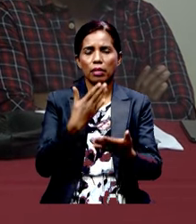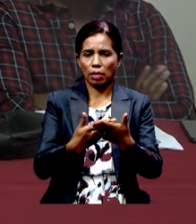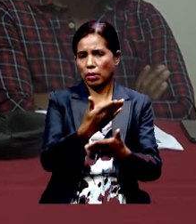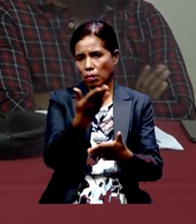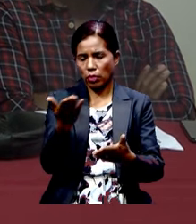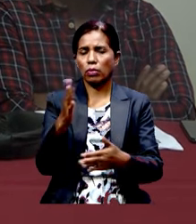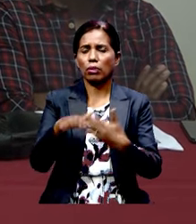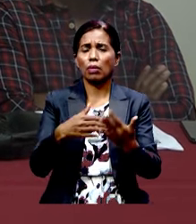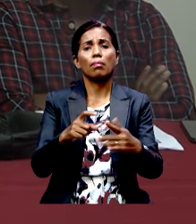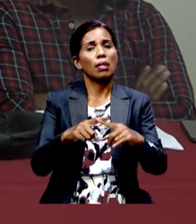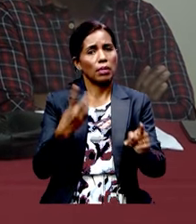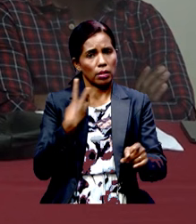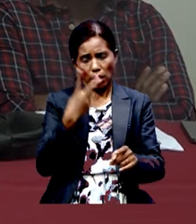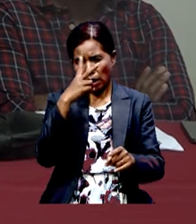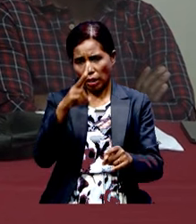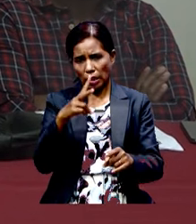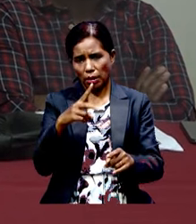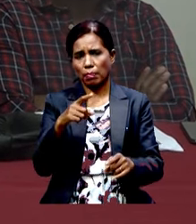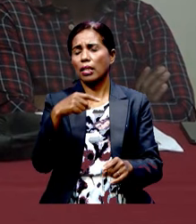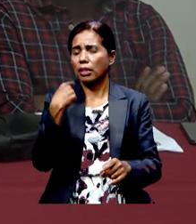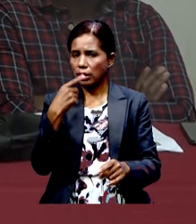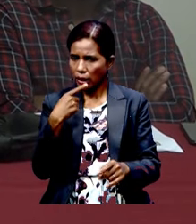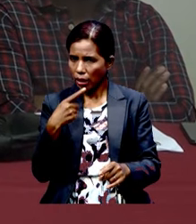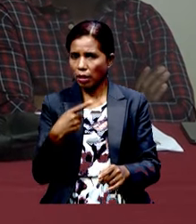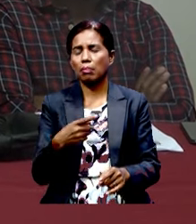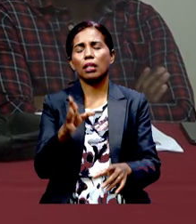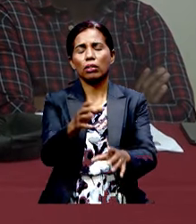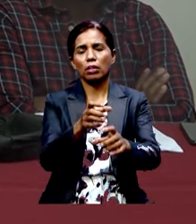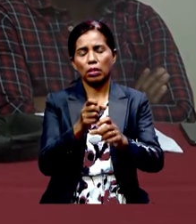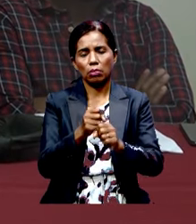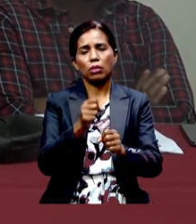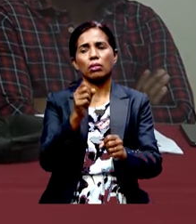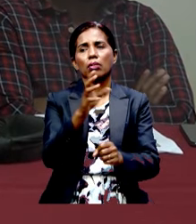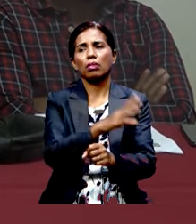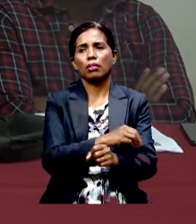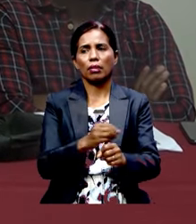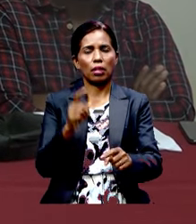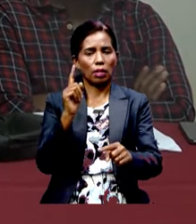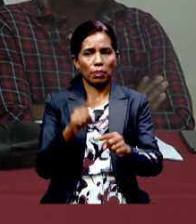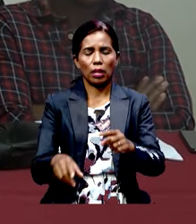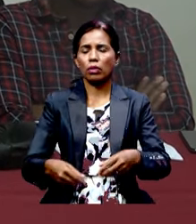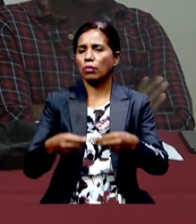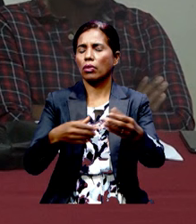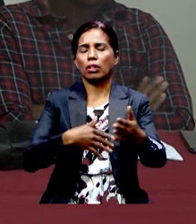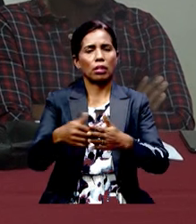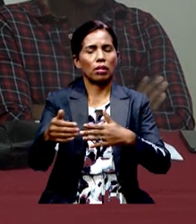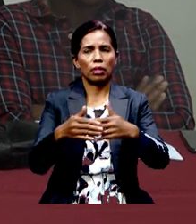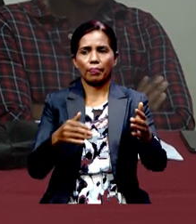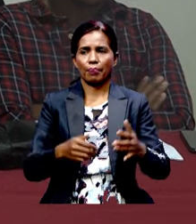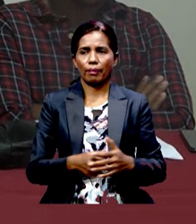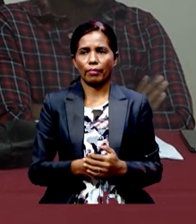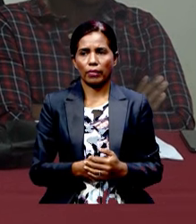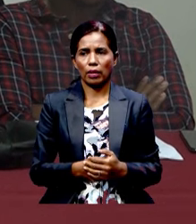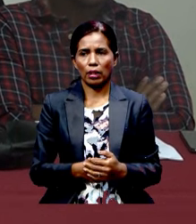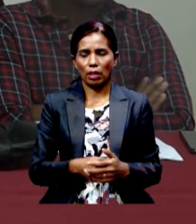kata liliu base mak serve atu simu indulto ya la bele indulto ne ita tu fore avansaru ka